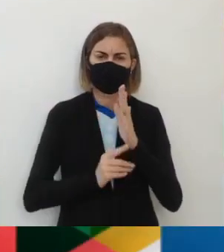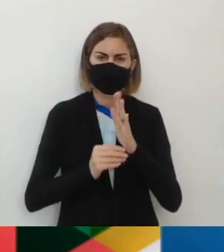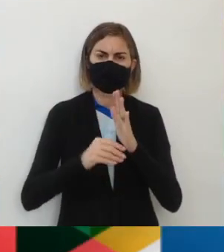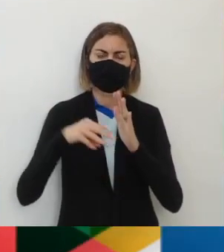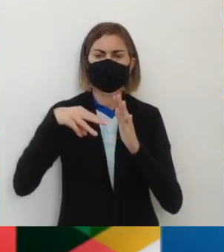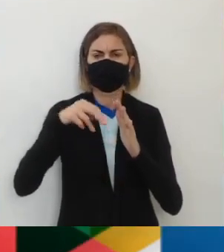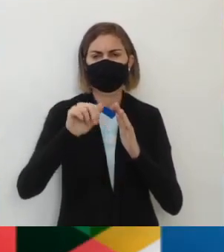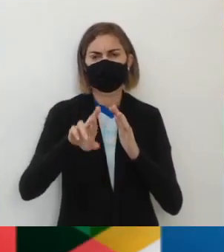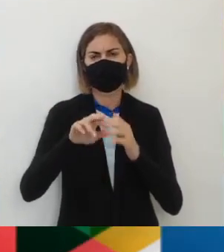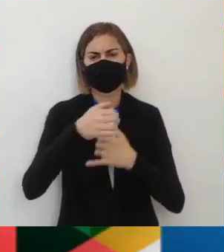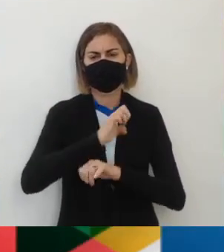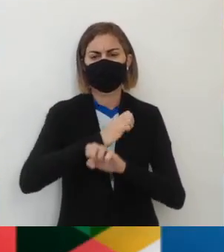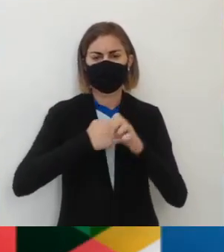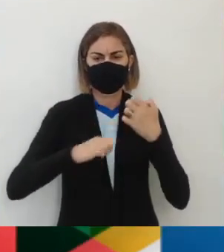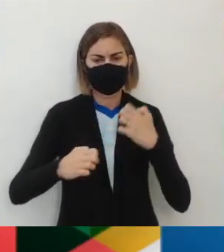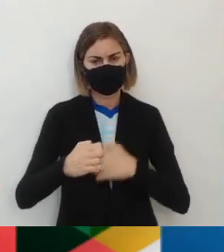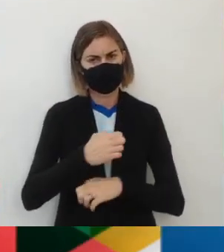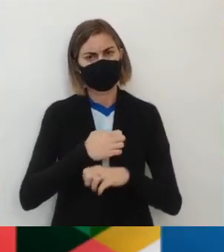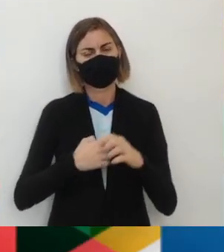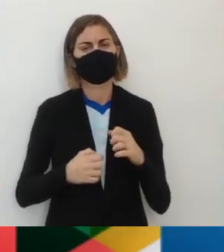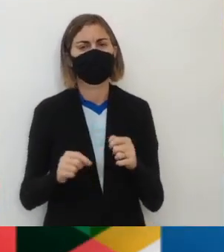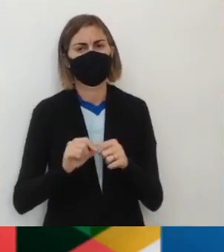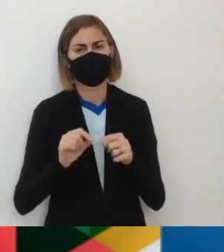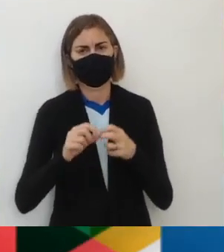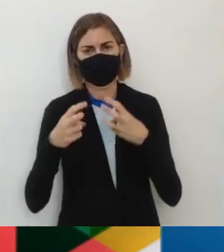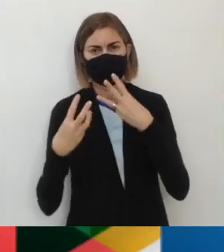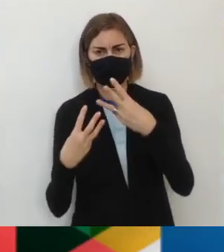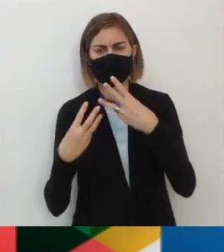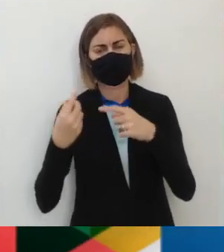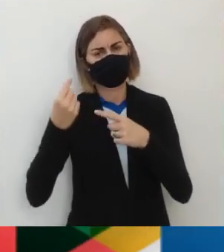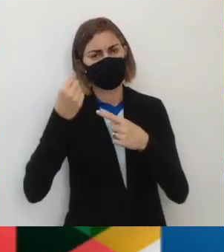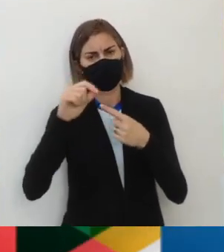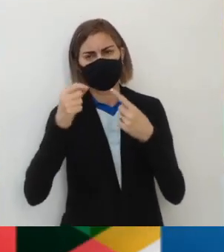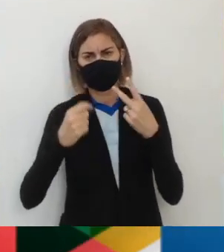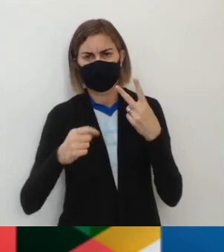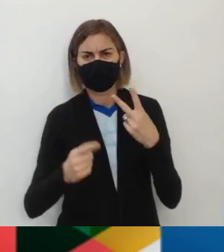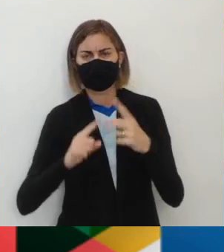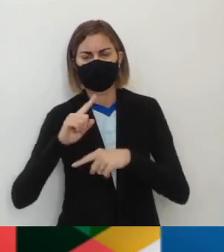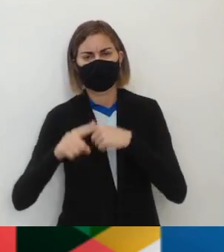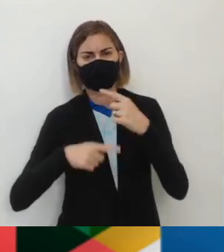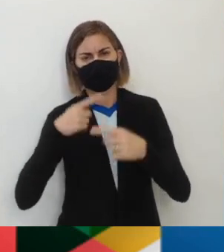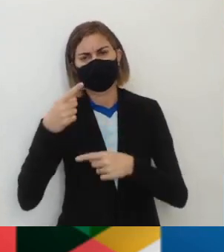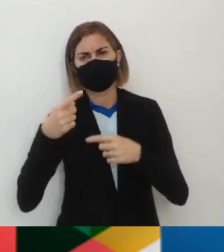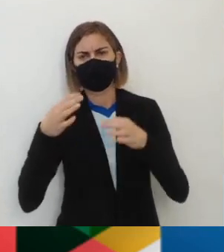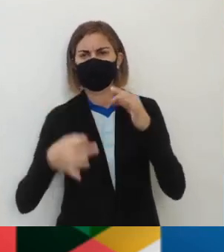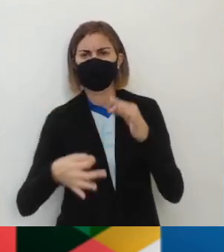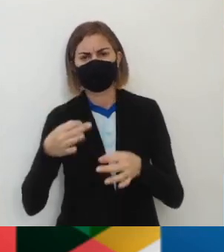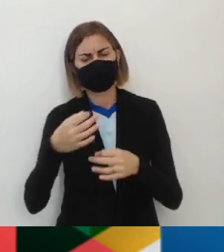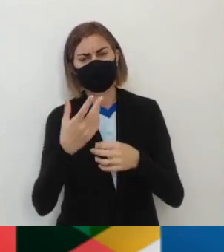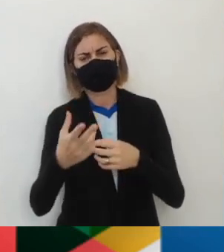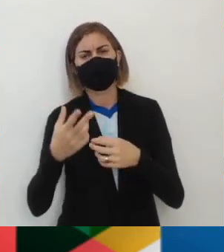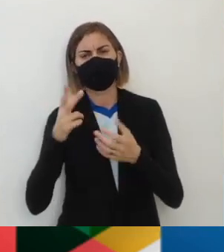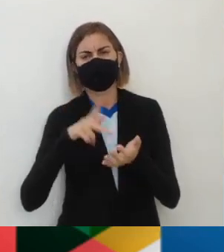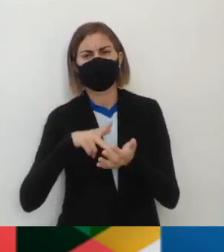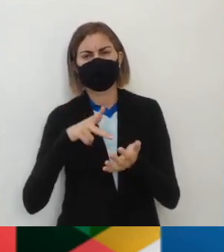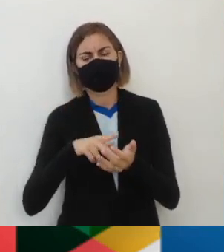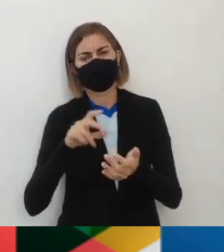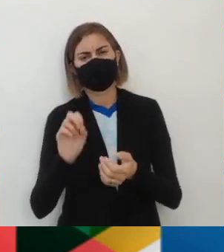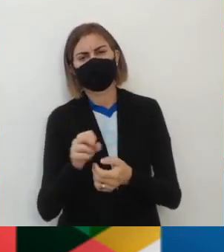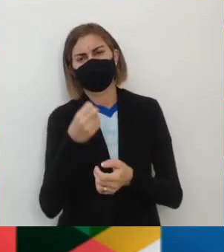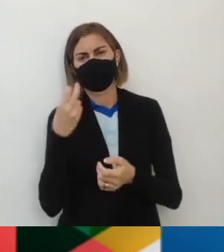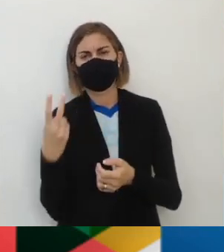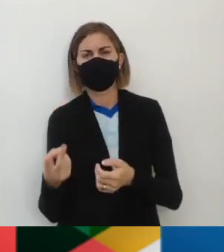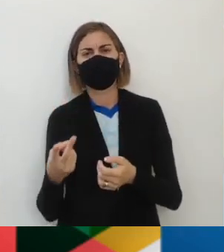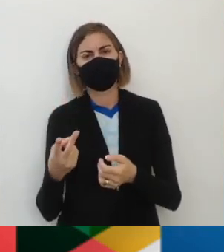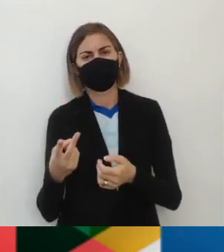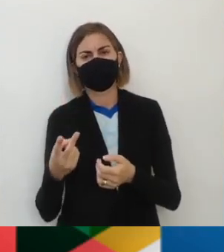mar de elétrons. Aí ele vai fazer aí 3 afirmações e depois a gente vai julgar se essas afirmações elas são verdadeiras ou se